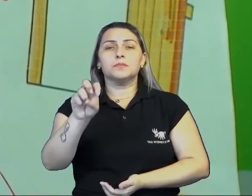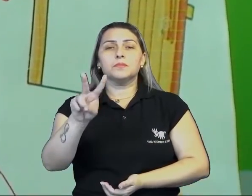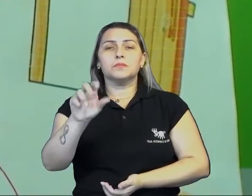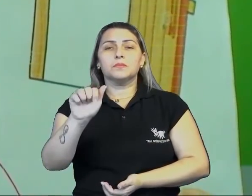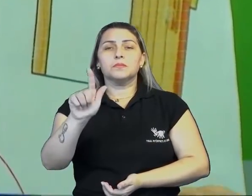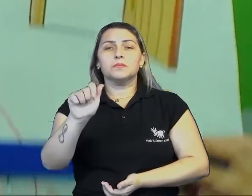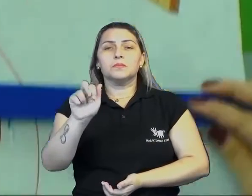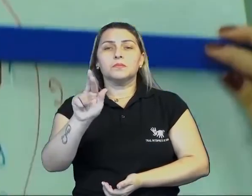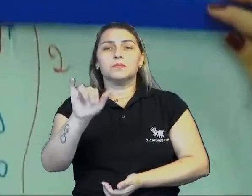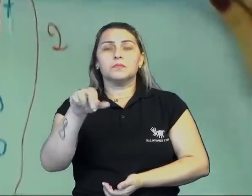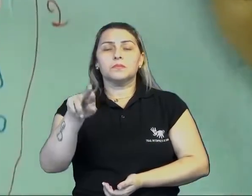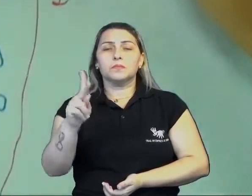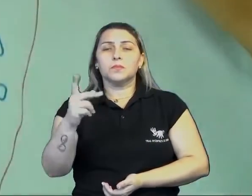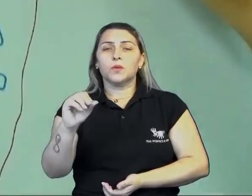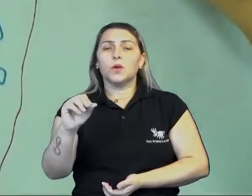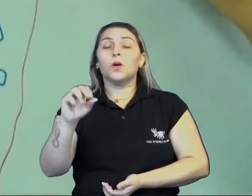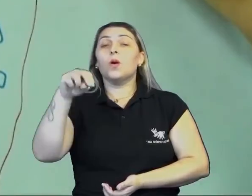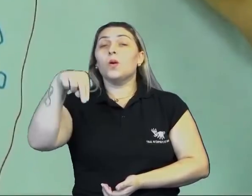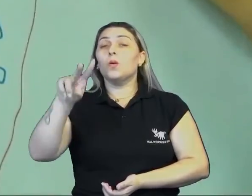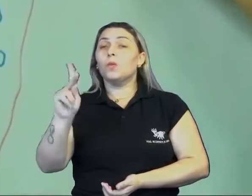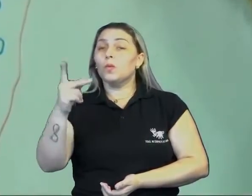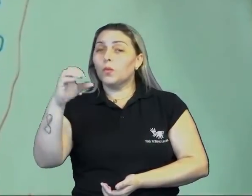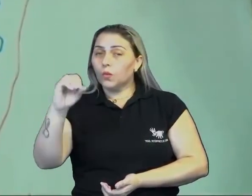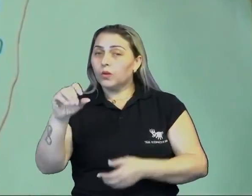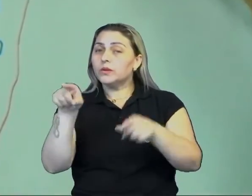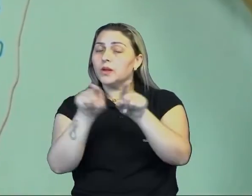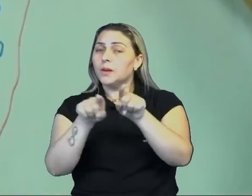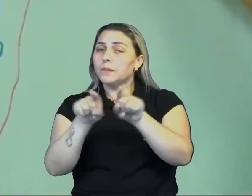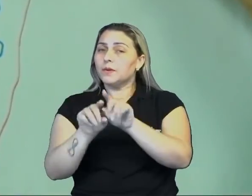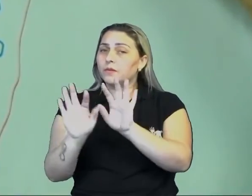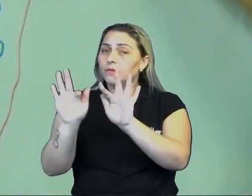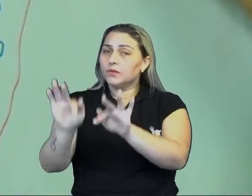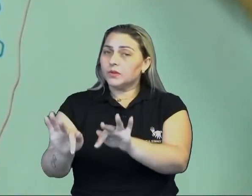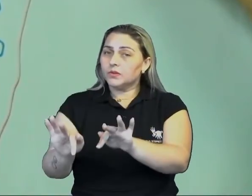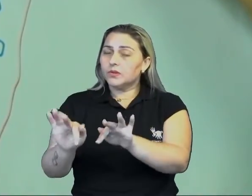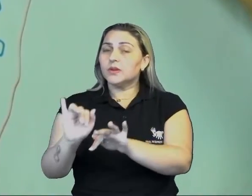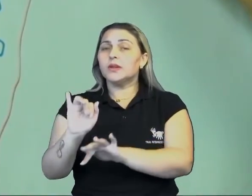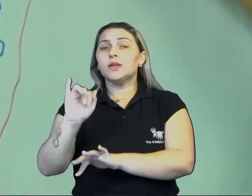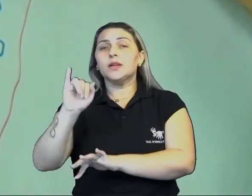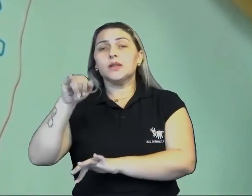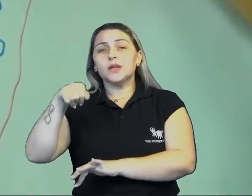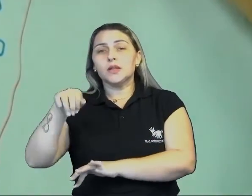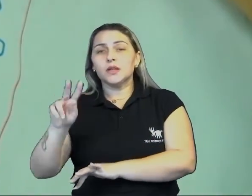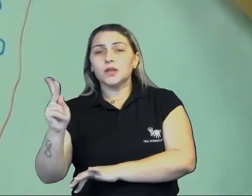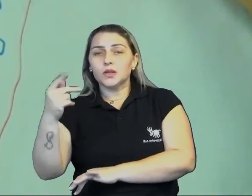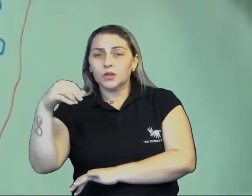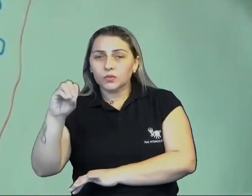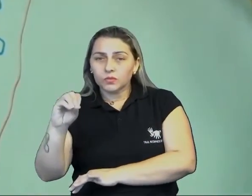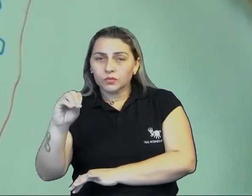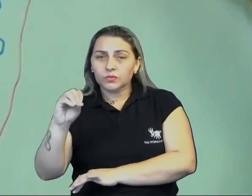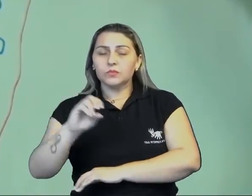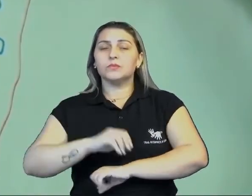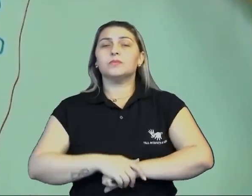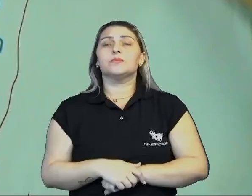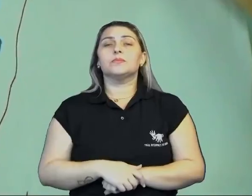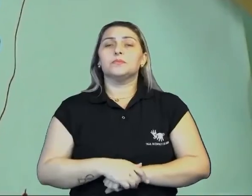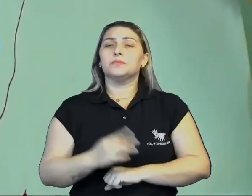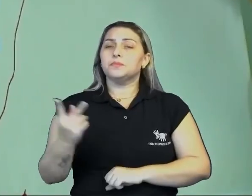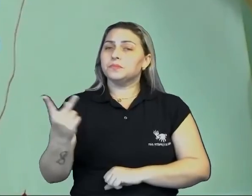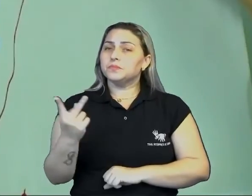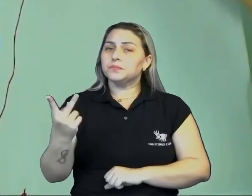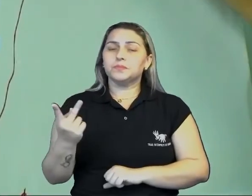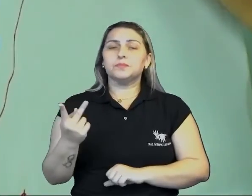devagarinho, menininho. Olha só a terminação, termina em inho, né? Olha só, as